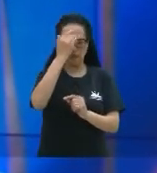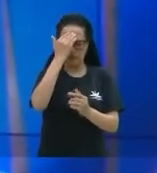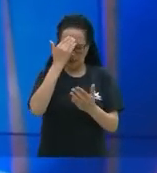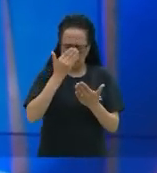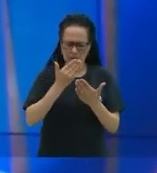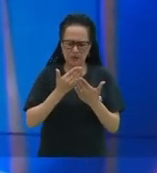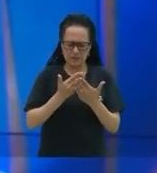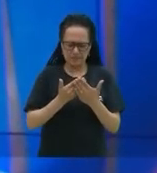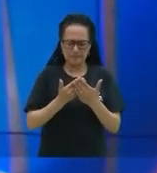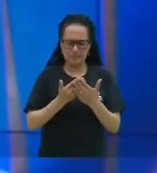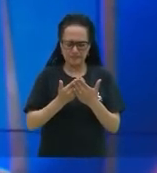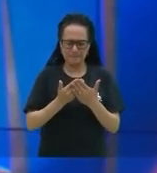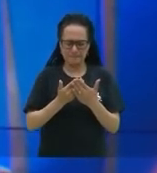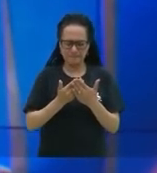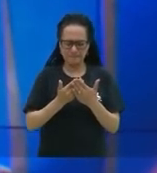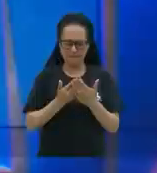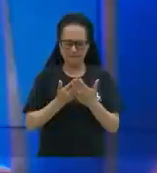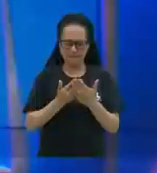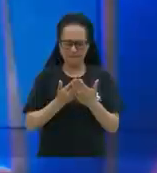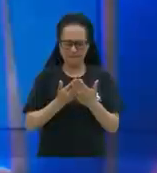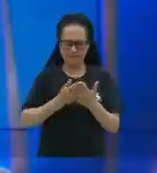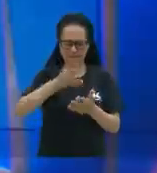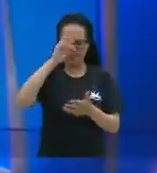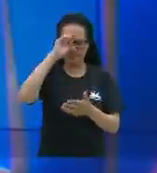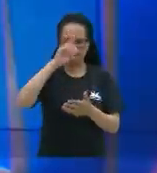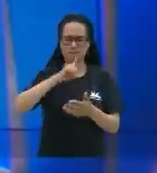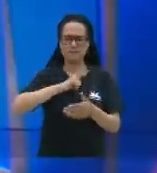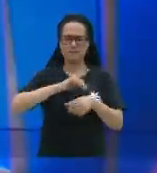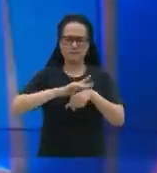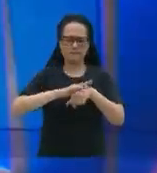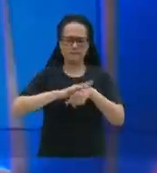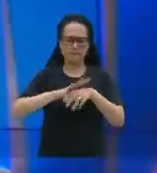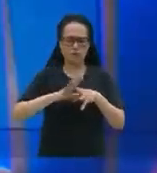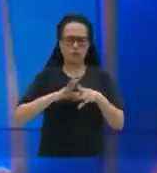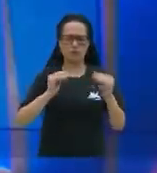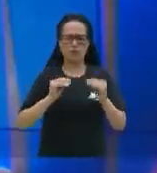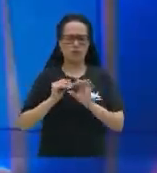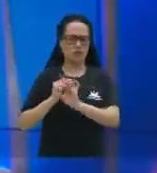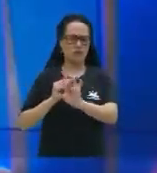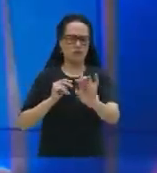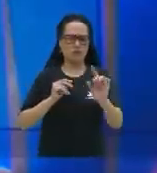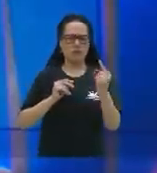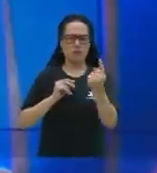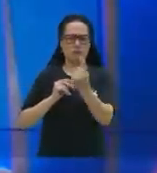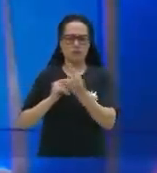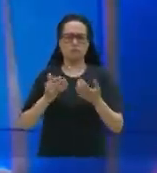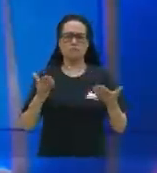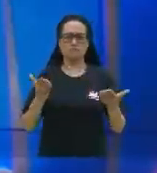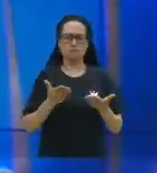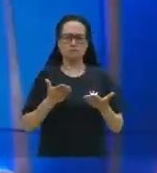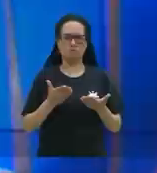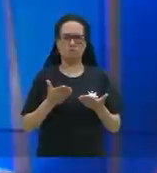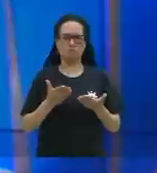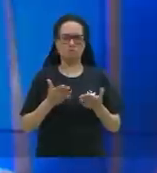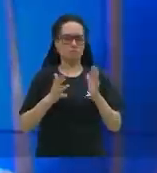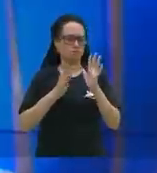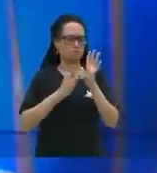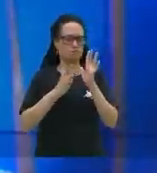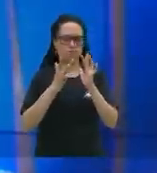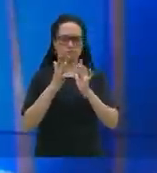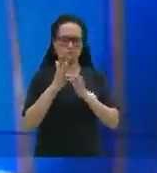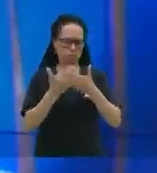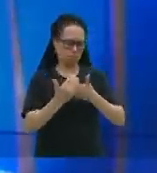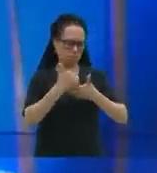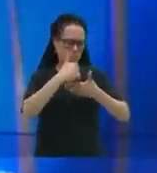cura para cada um hoje. Deixa Jesus curar suas feridas, deixa Ele entrar lá